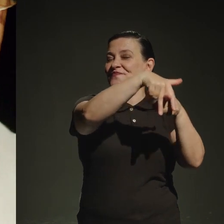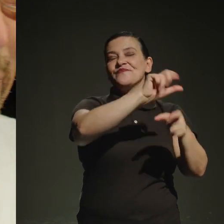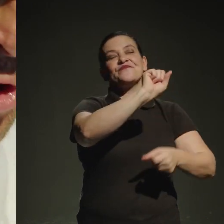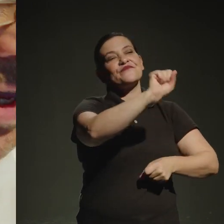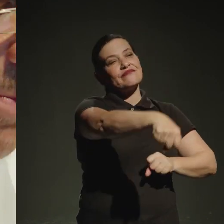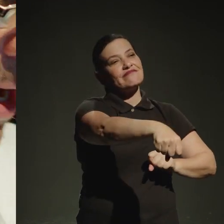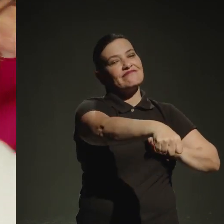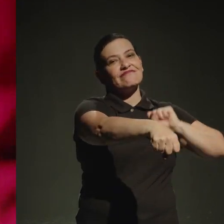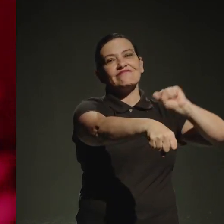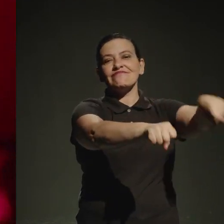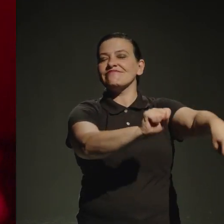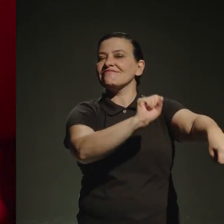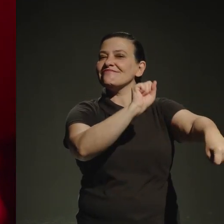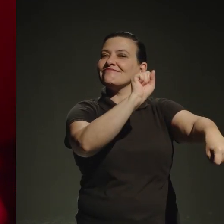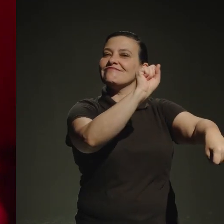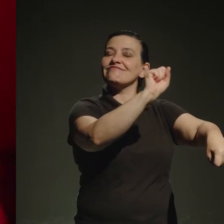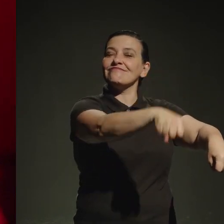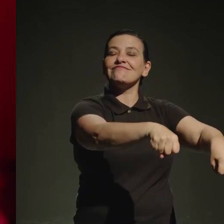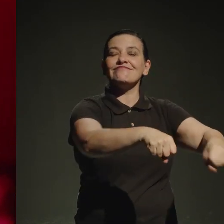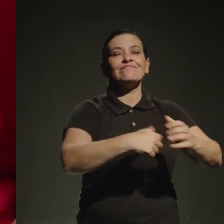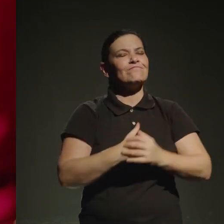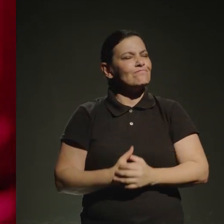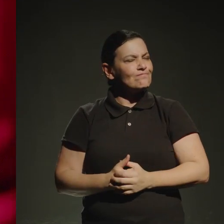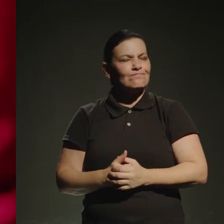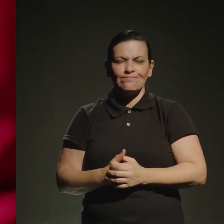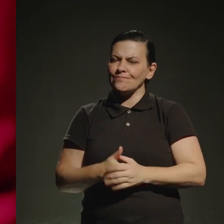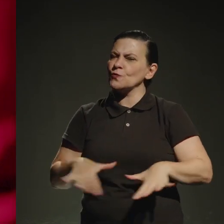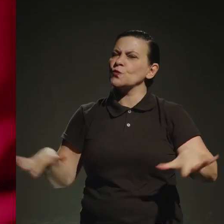bem. Joia, mas... onde estão as limusines, quero